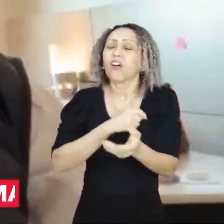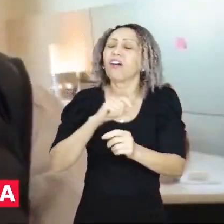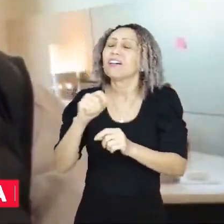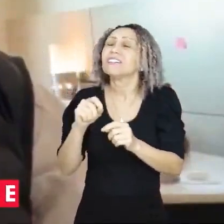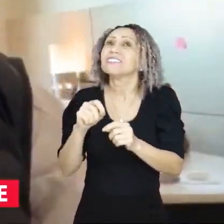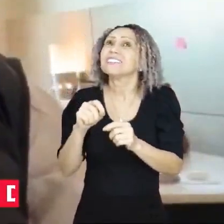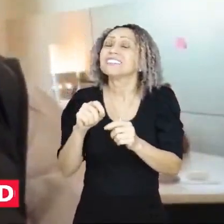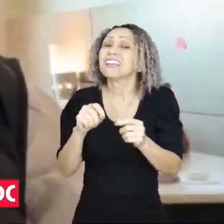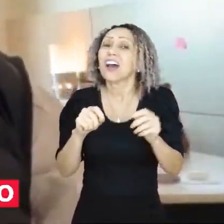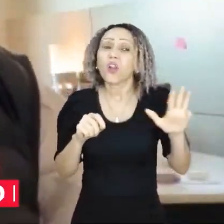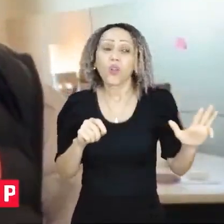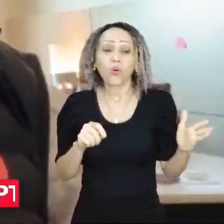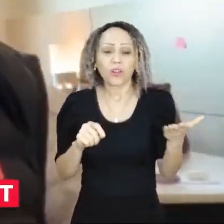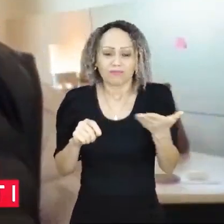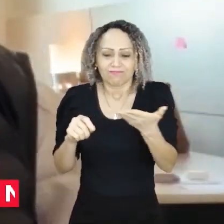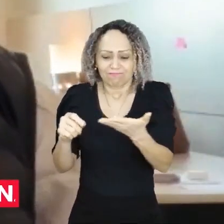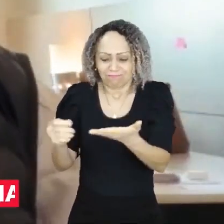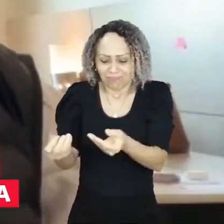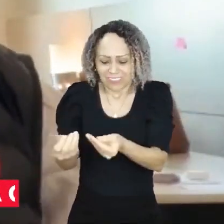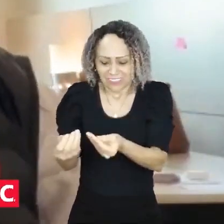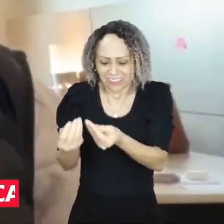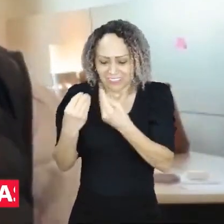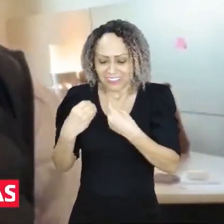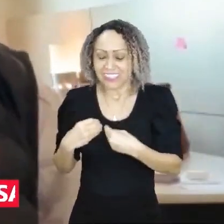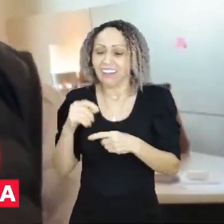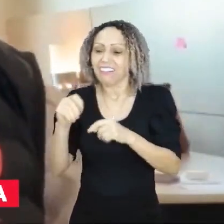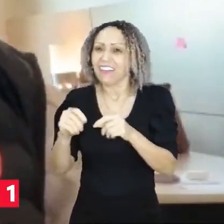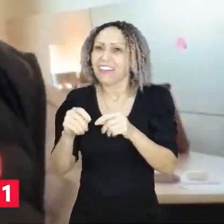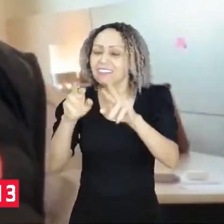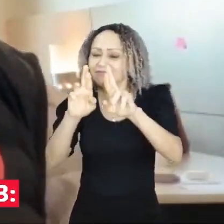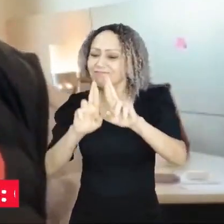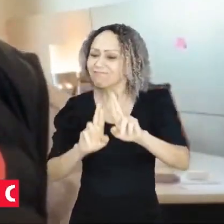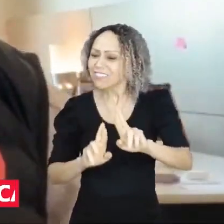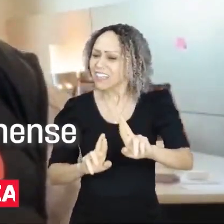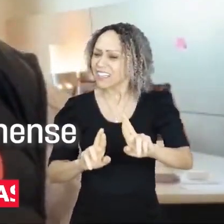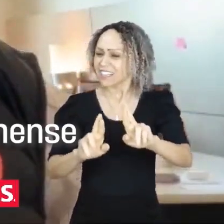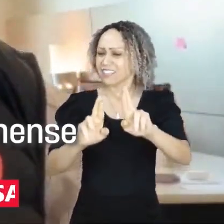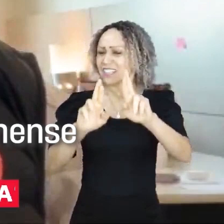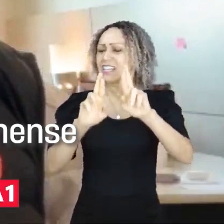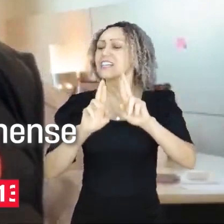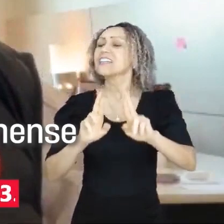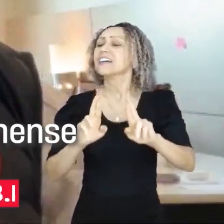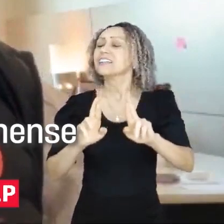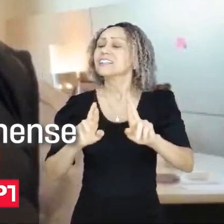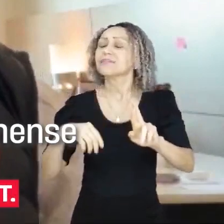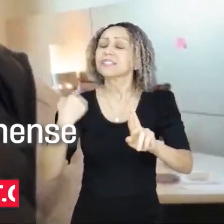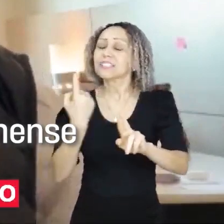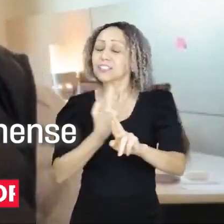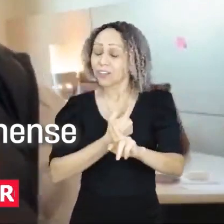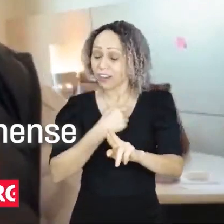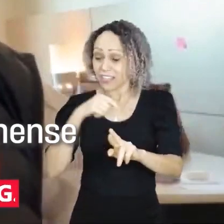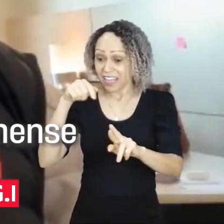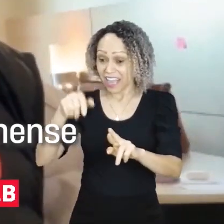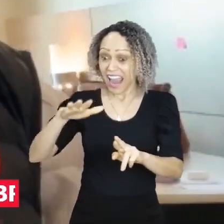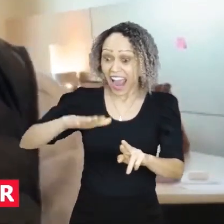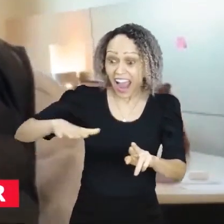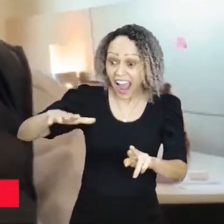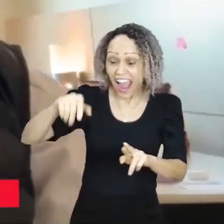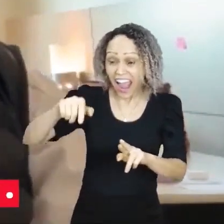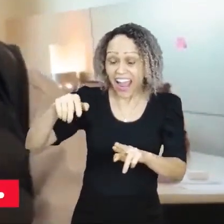esperança para que nós possamos, aqui em Santa Catarina, fazer com que o povo